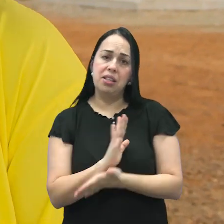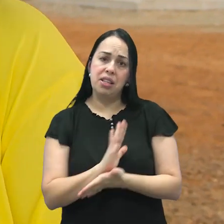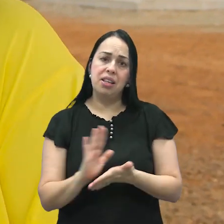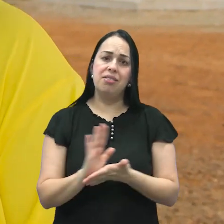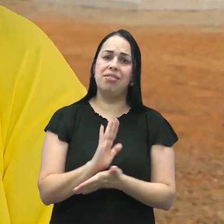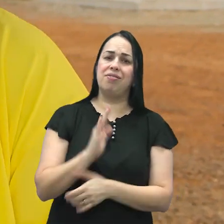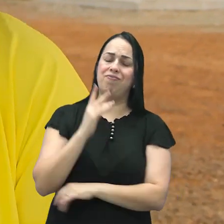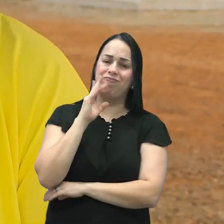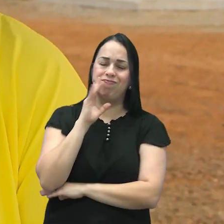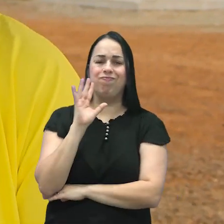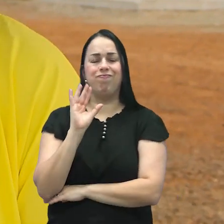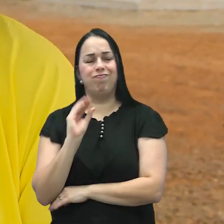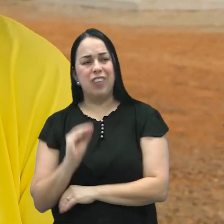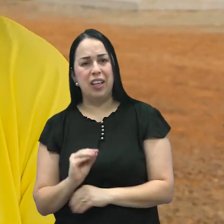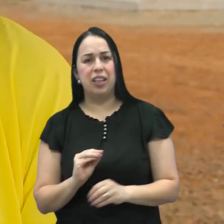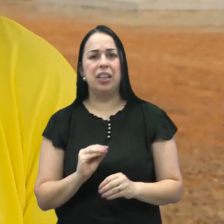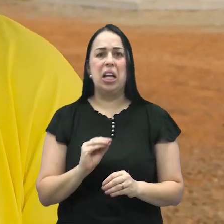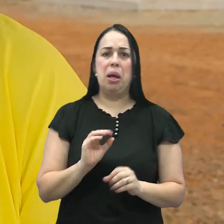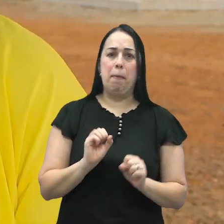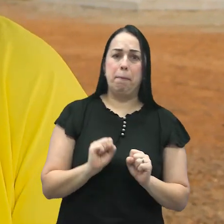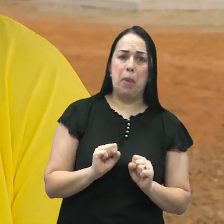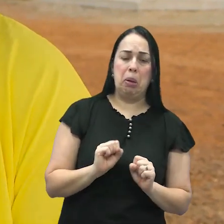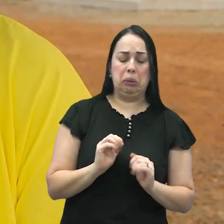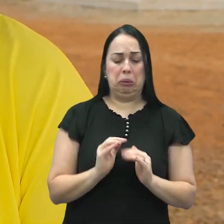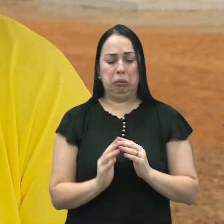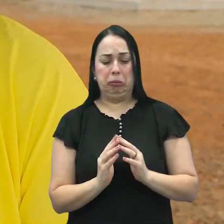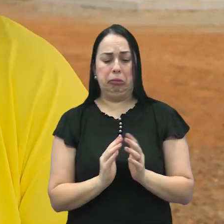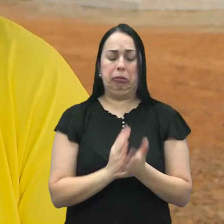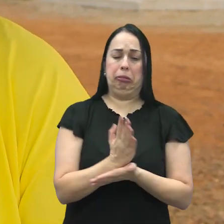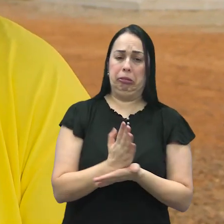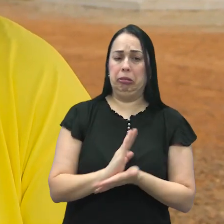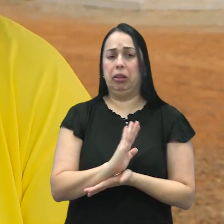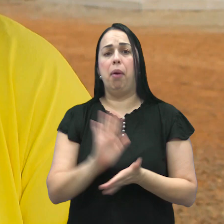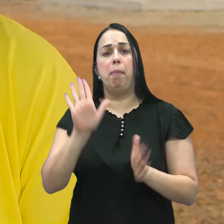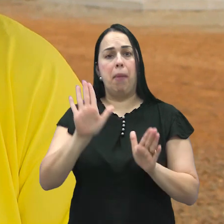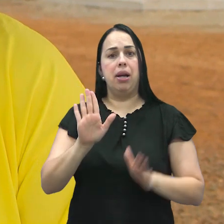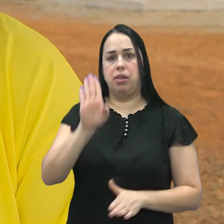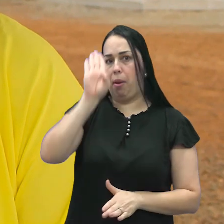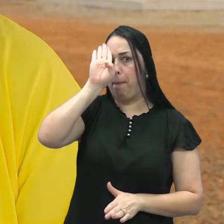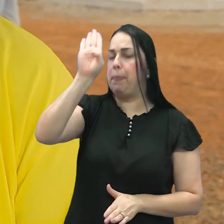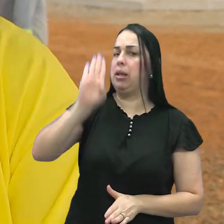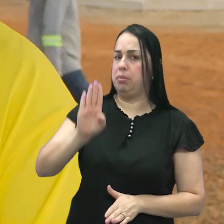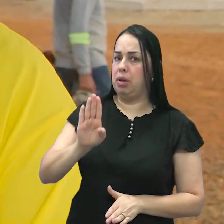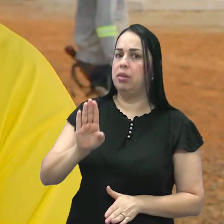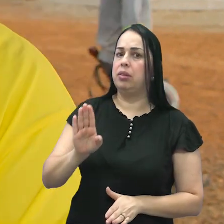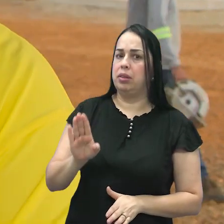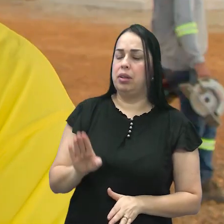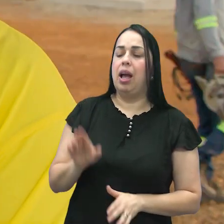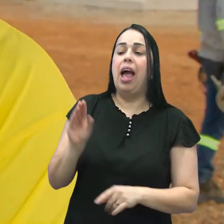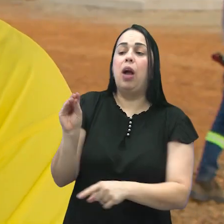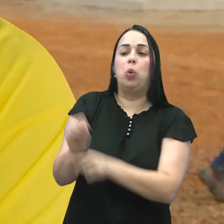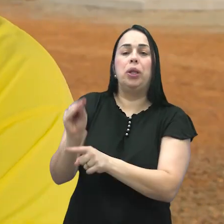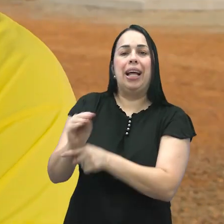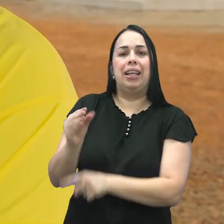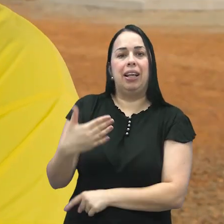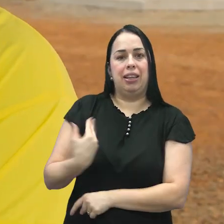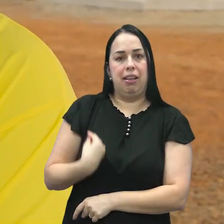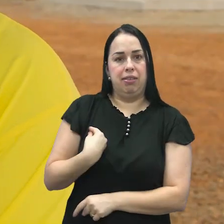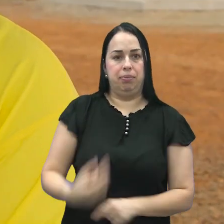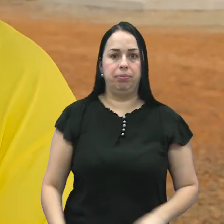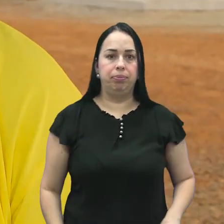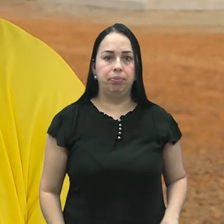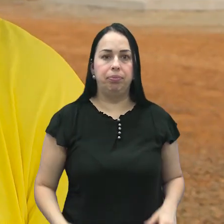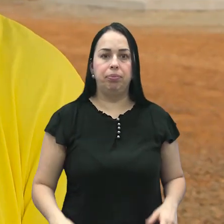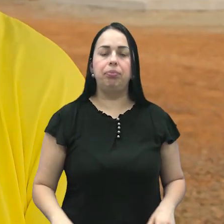né? Algum equipamento ou outro a gente entende que pode trazer algum tipo de desconforto, mas o principal é